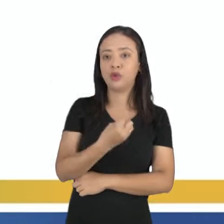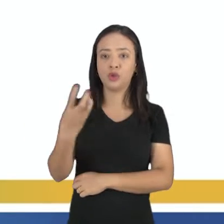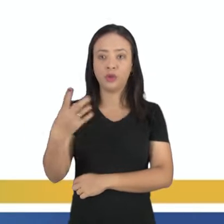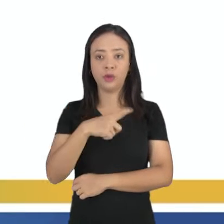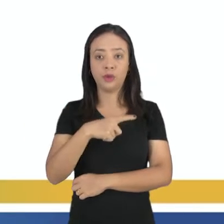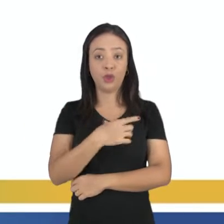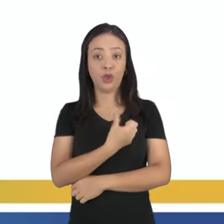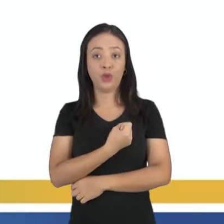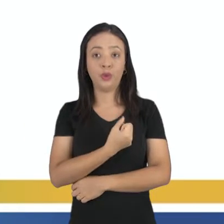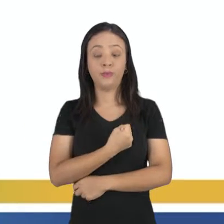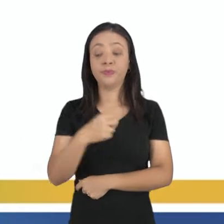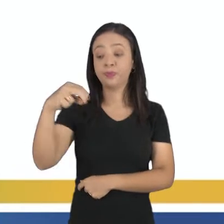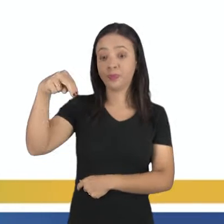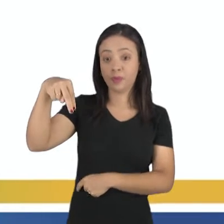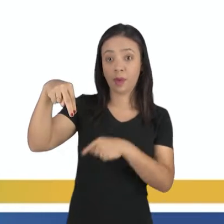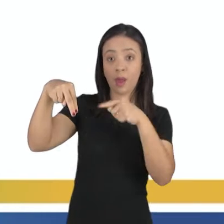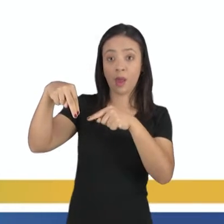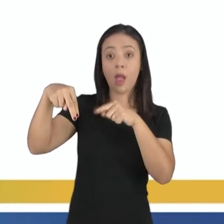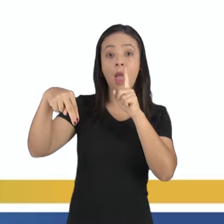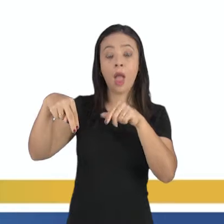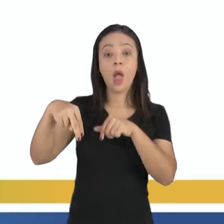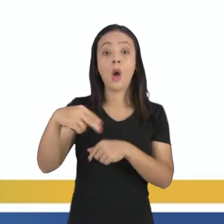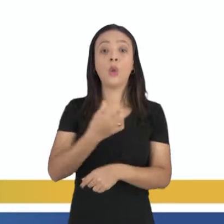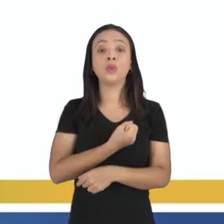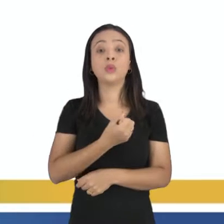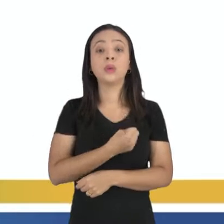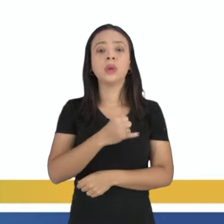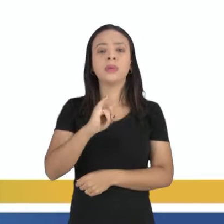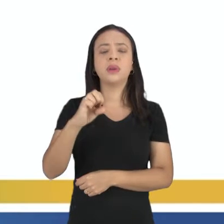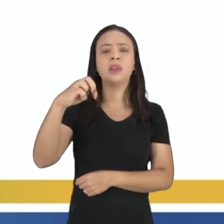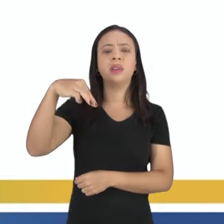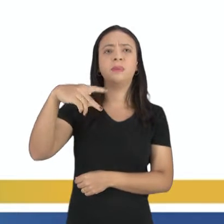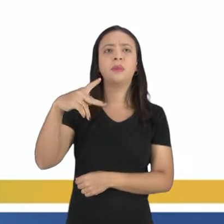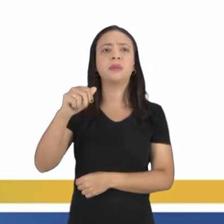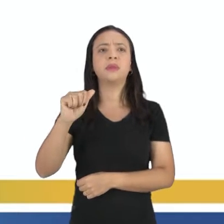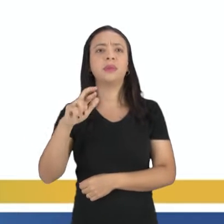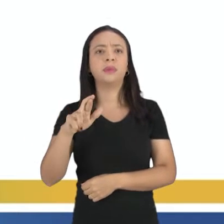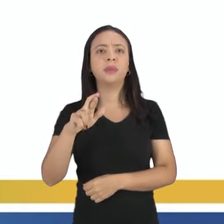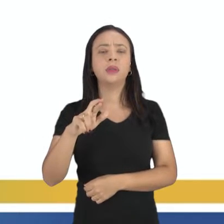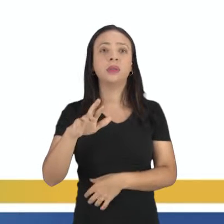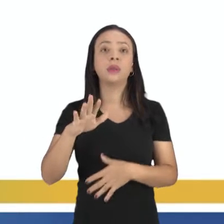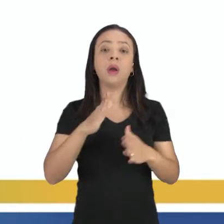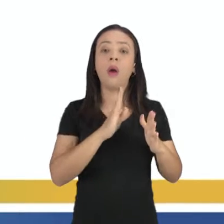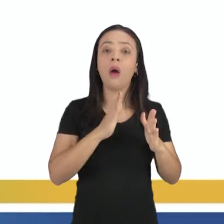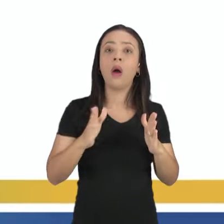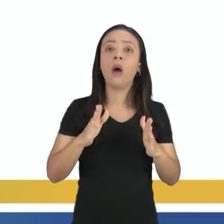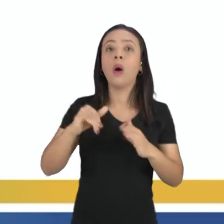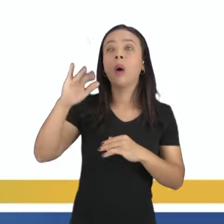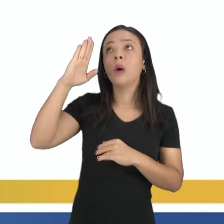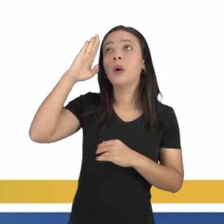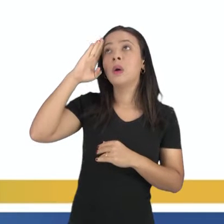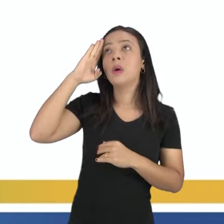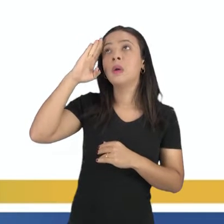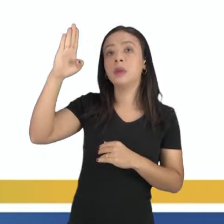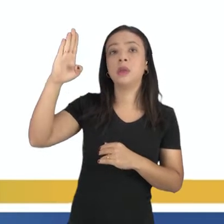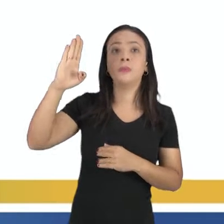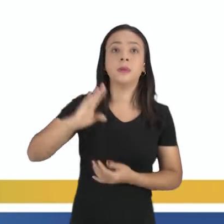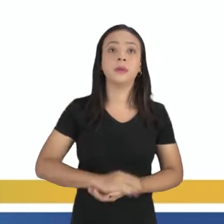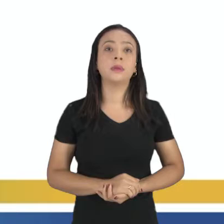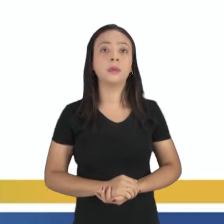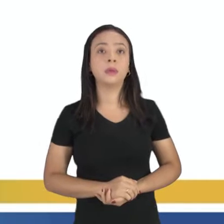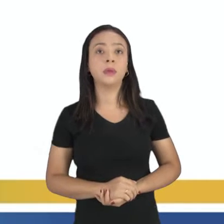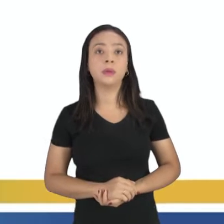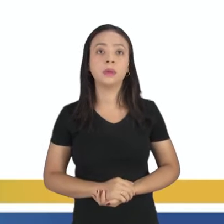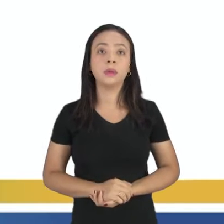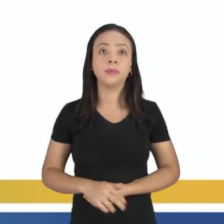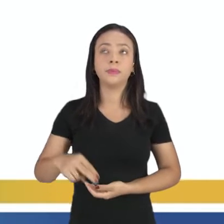se esse N for um número ímpar, a ordem do termo central será dado, por N